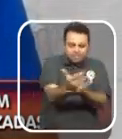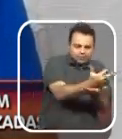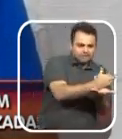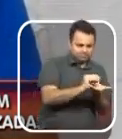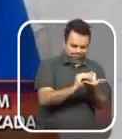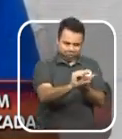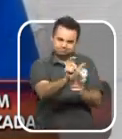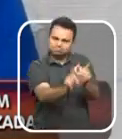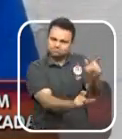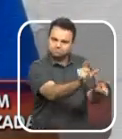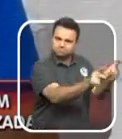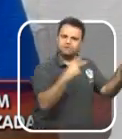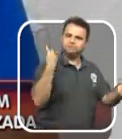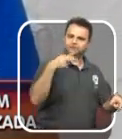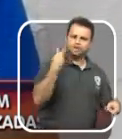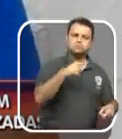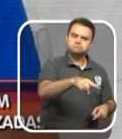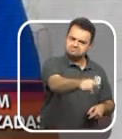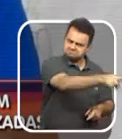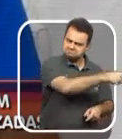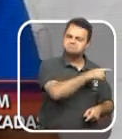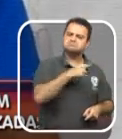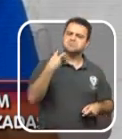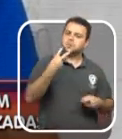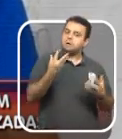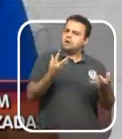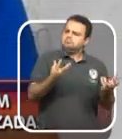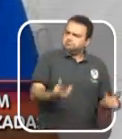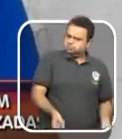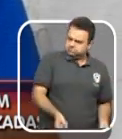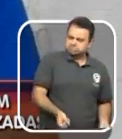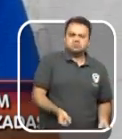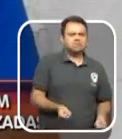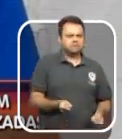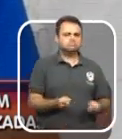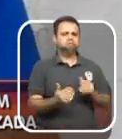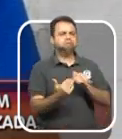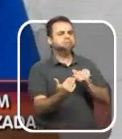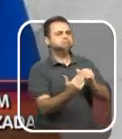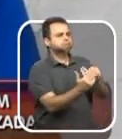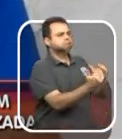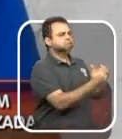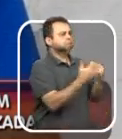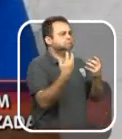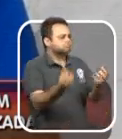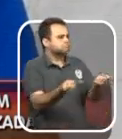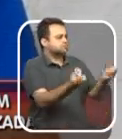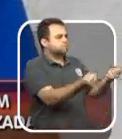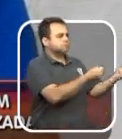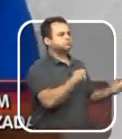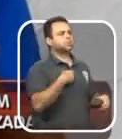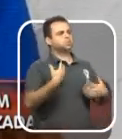partido, houve uma união aqui dos vereadores, desde a pandemia, né? Porque aqui você tem o vereador da oposição que